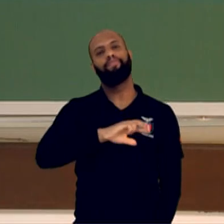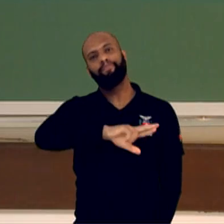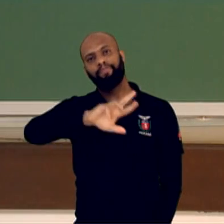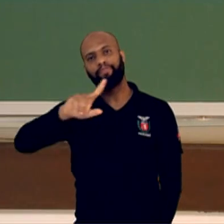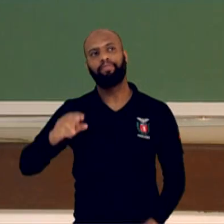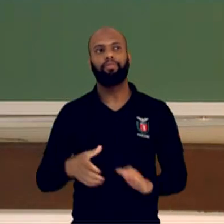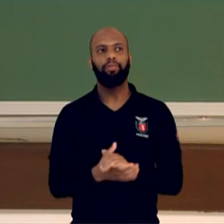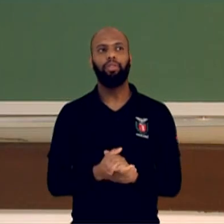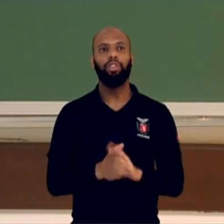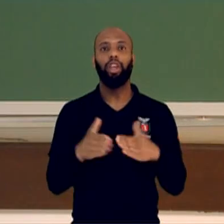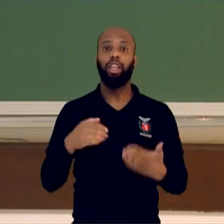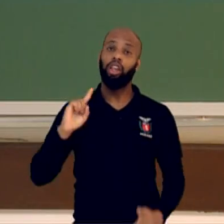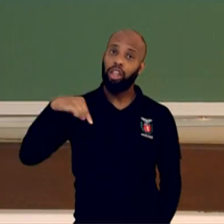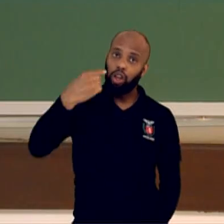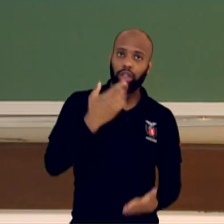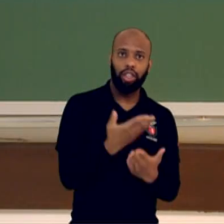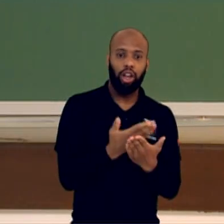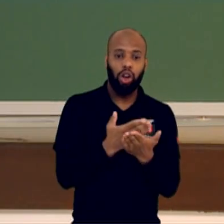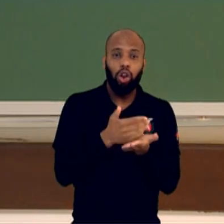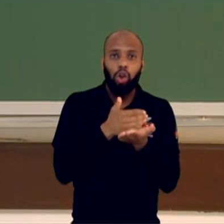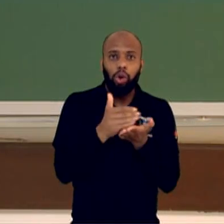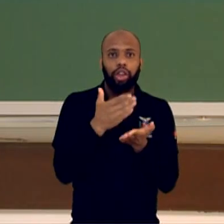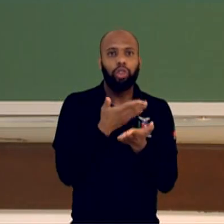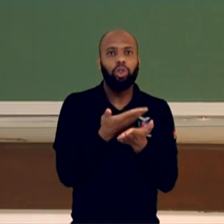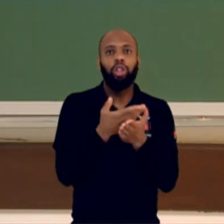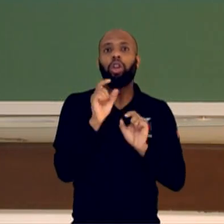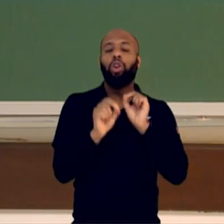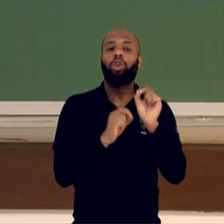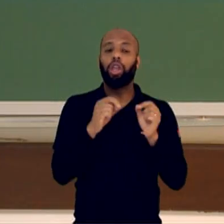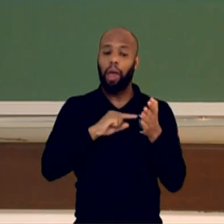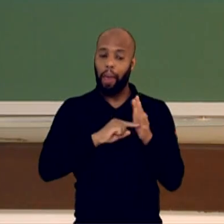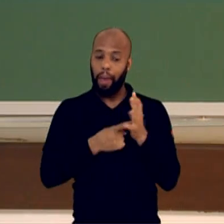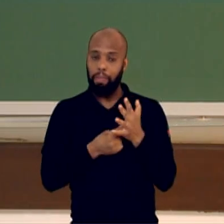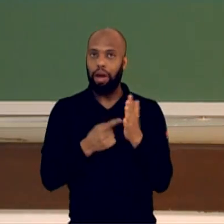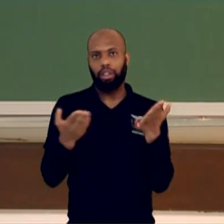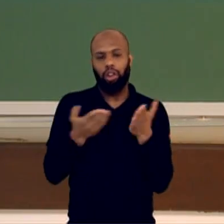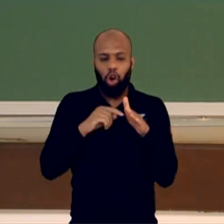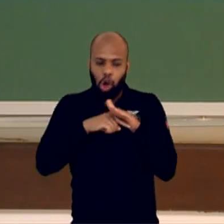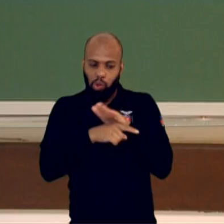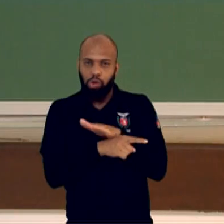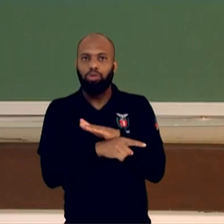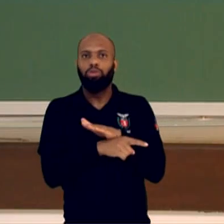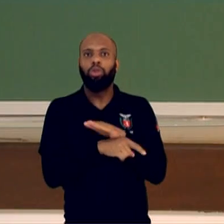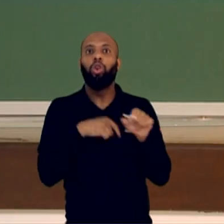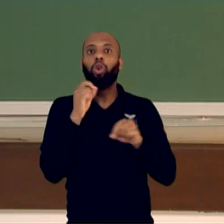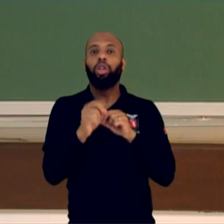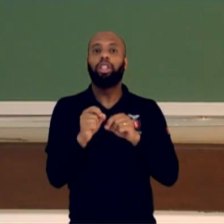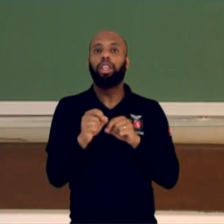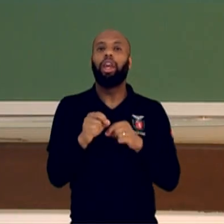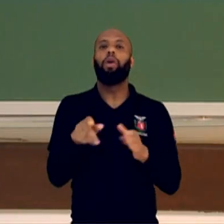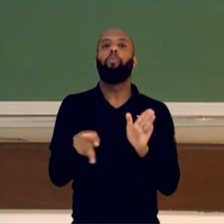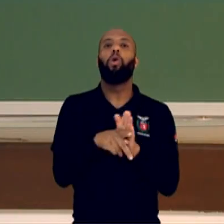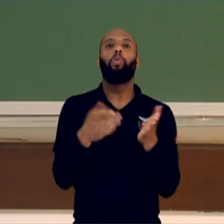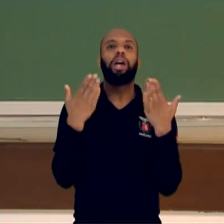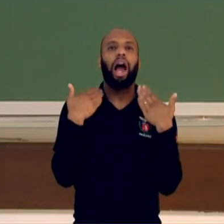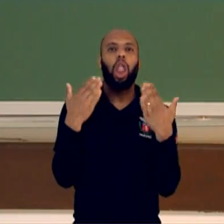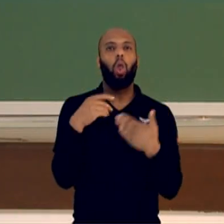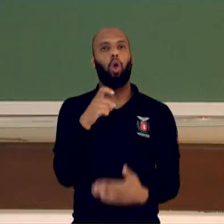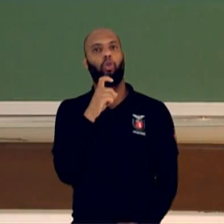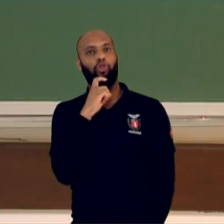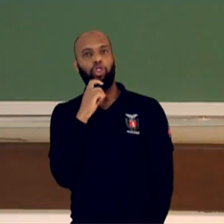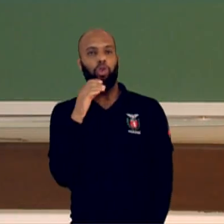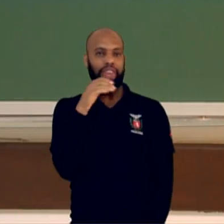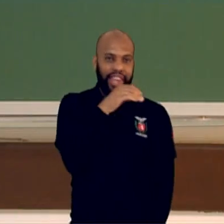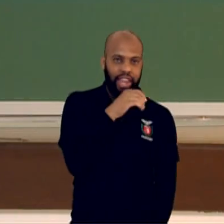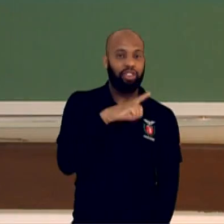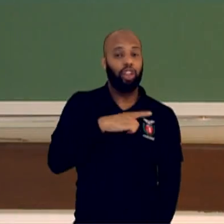disso. Na próxima aula, a gente vai começar a falar de algumas máquinas complexas, que são, então, as máquinas térmicas, tá? Que daí já tem